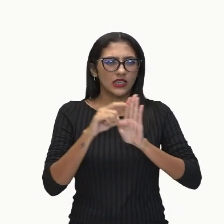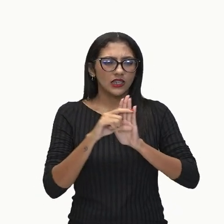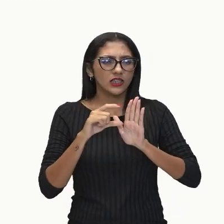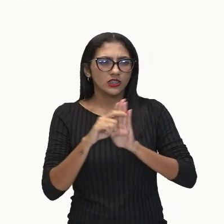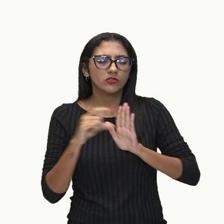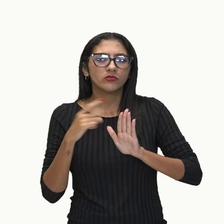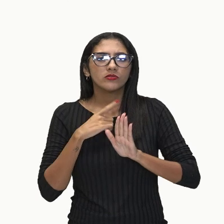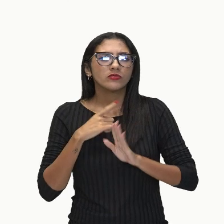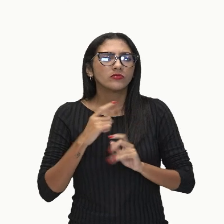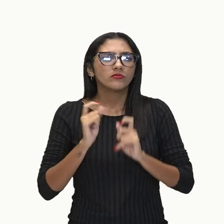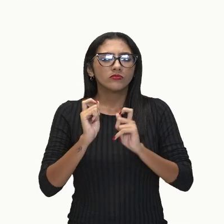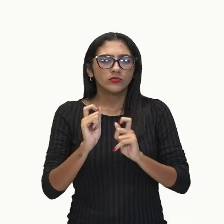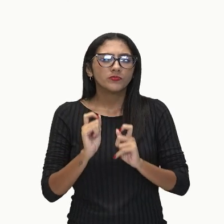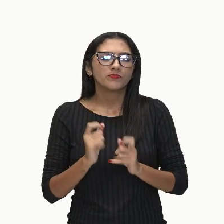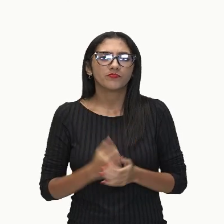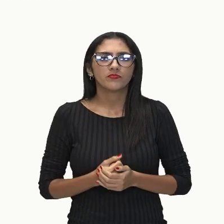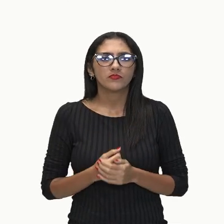até